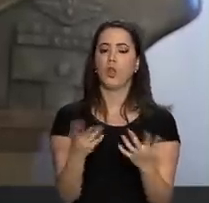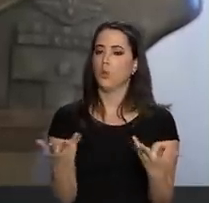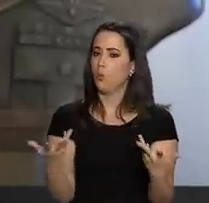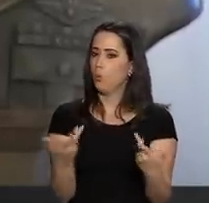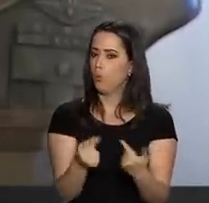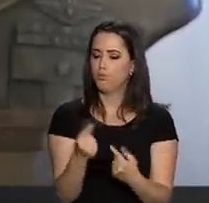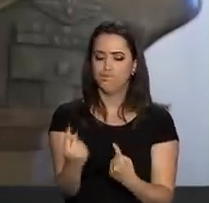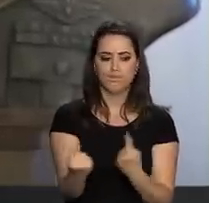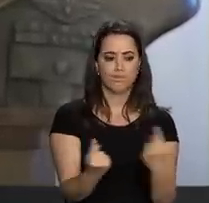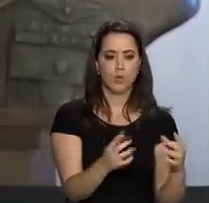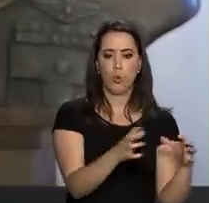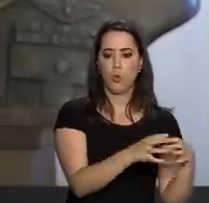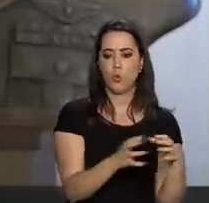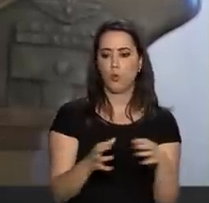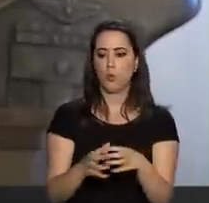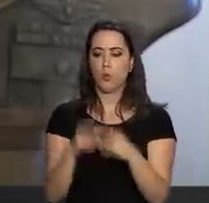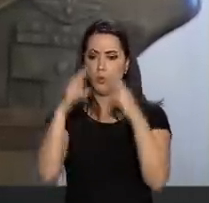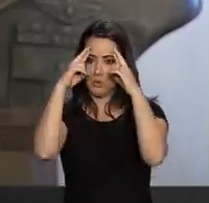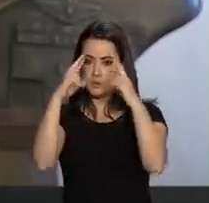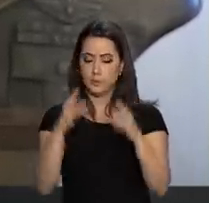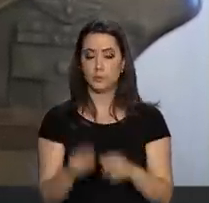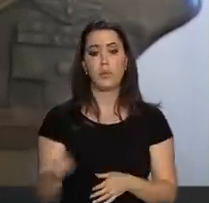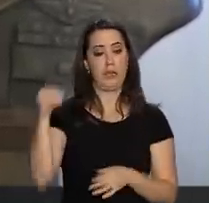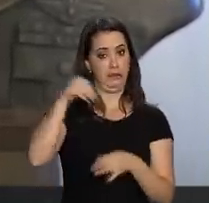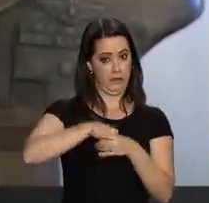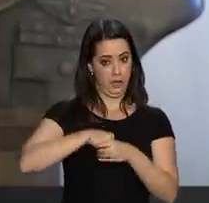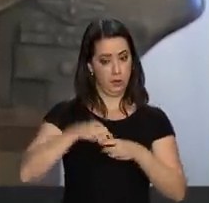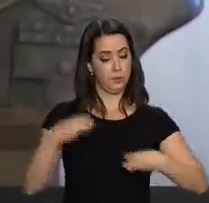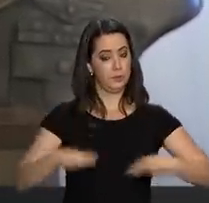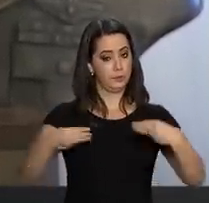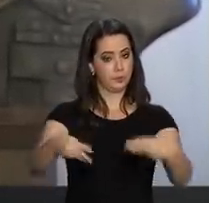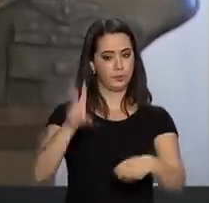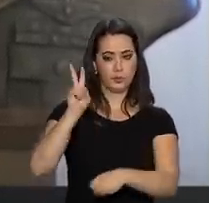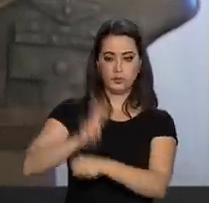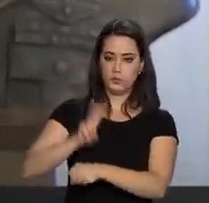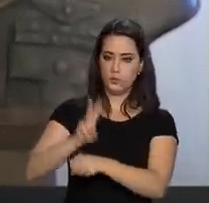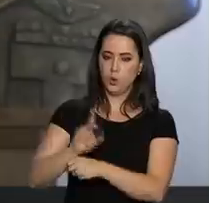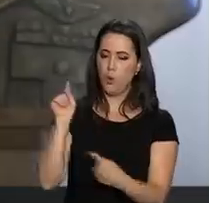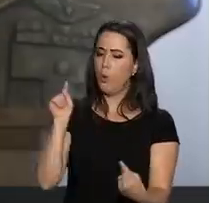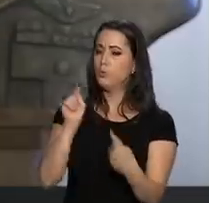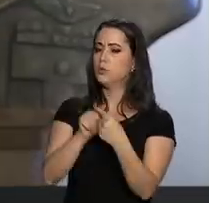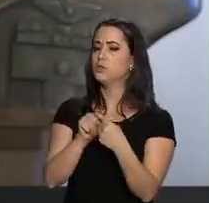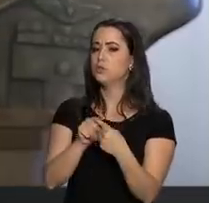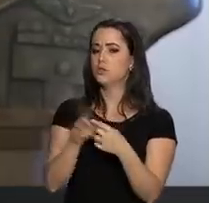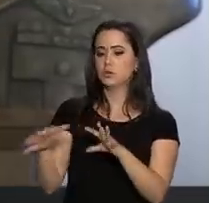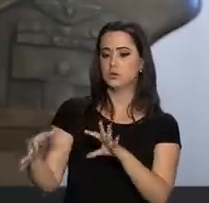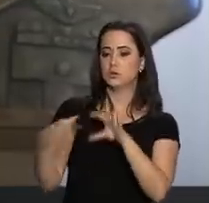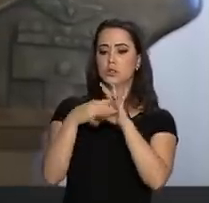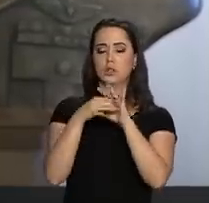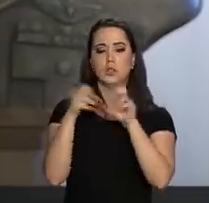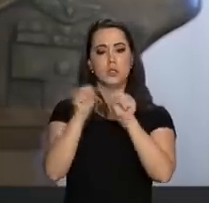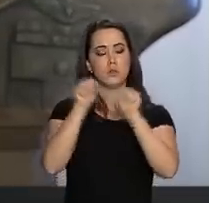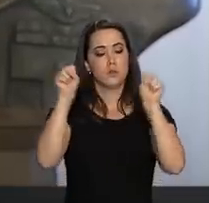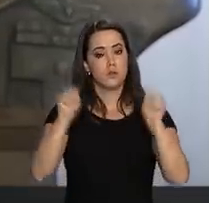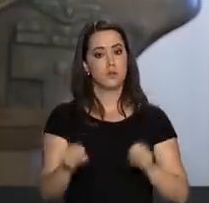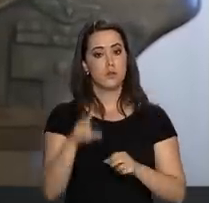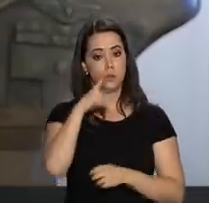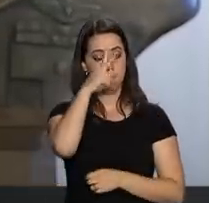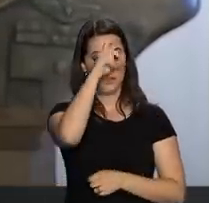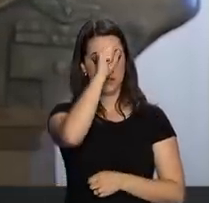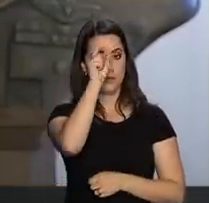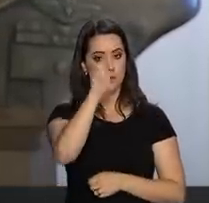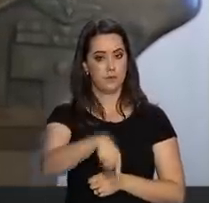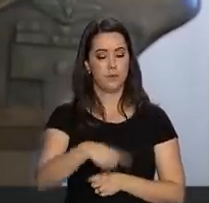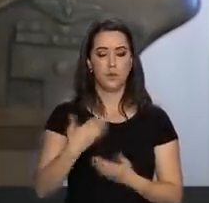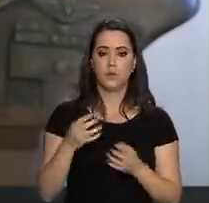competências. Internamente no Ministério da Defesa, o foco será orientado para a integração sistêmica das forças